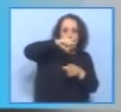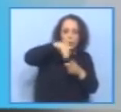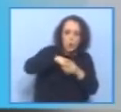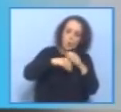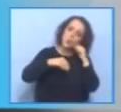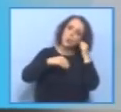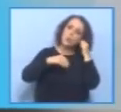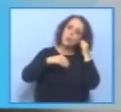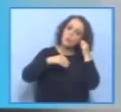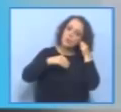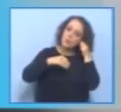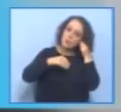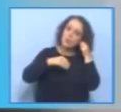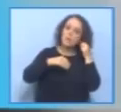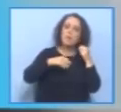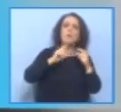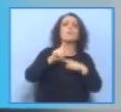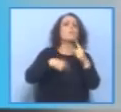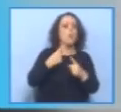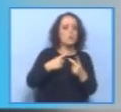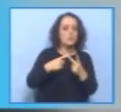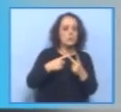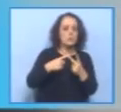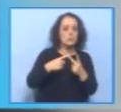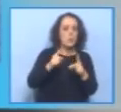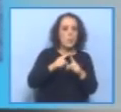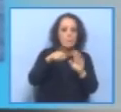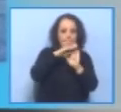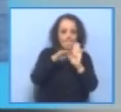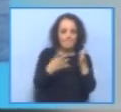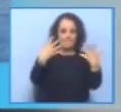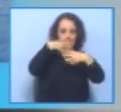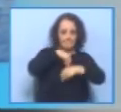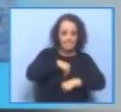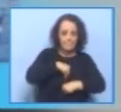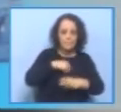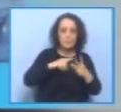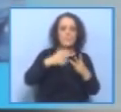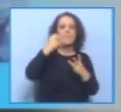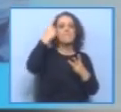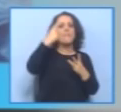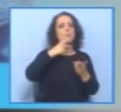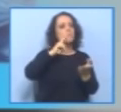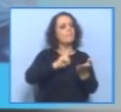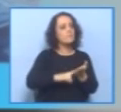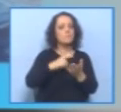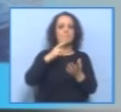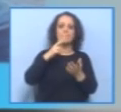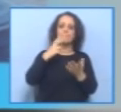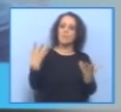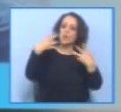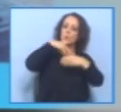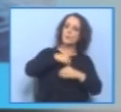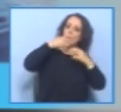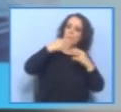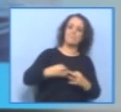absorver a doutrina, esquecia-se a vivência, a interiorização da própria fé, procurava-se, mas